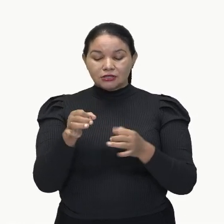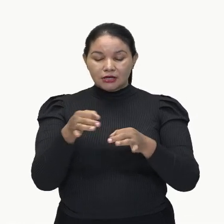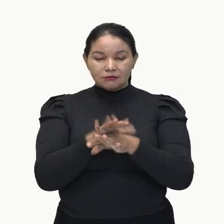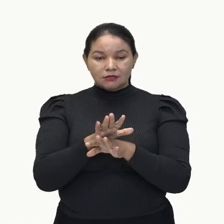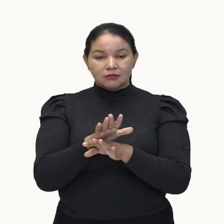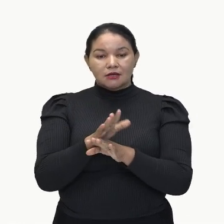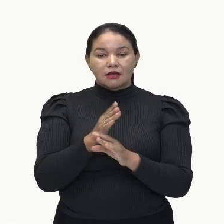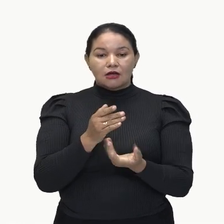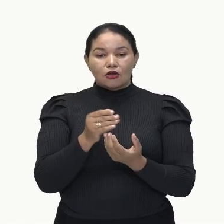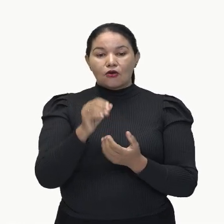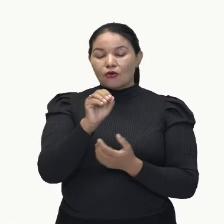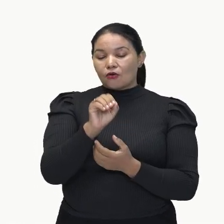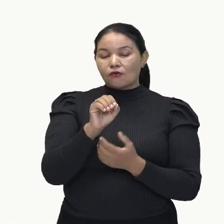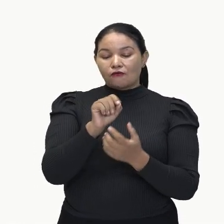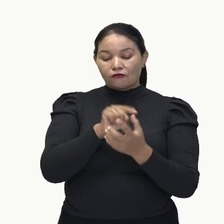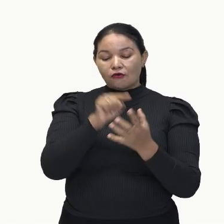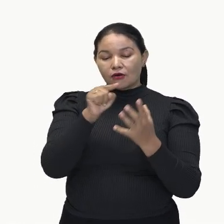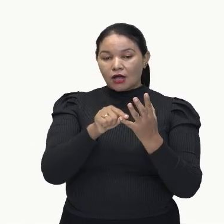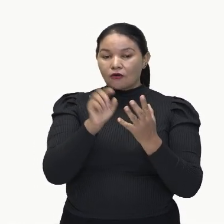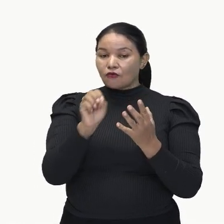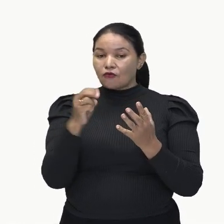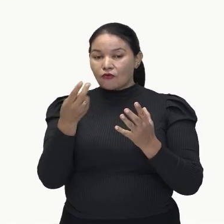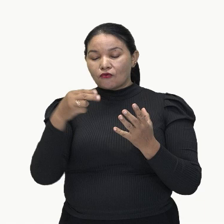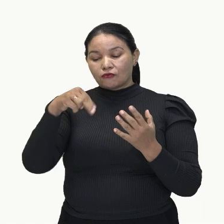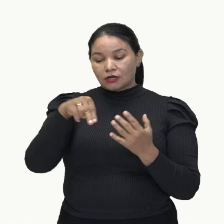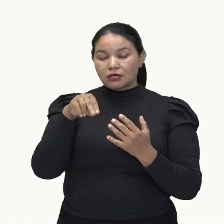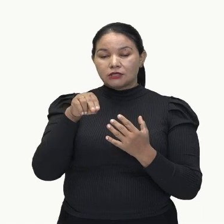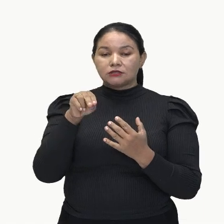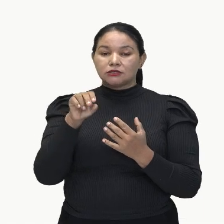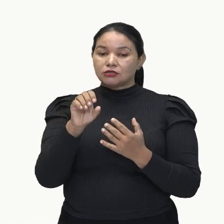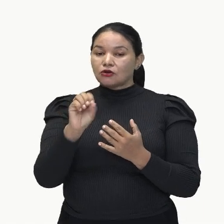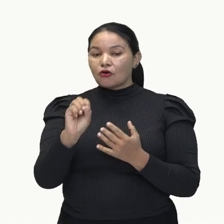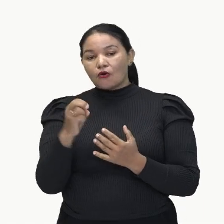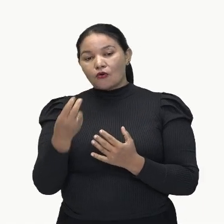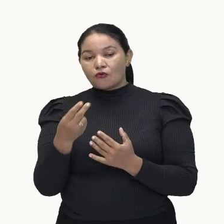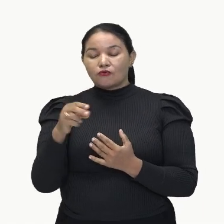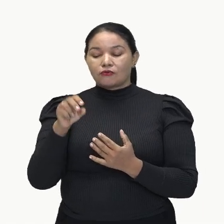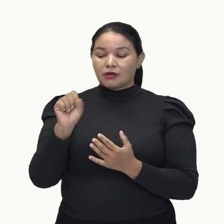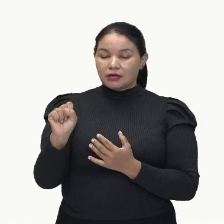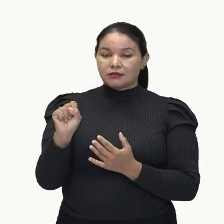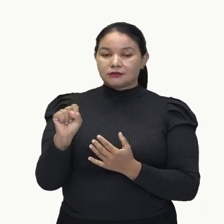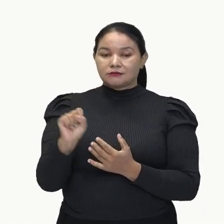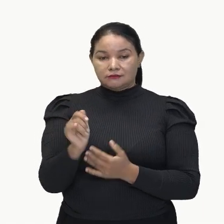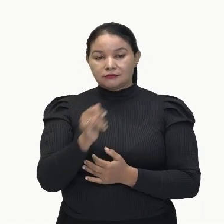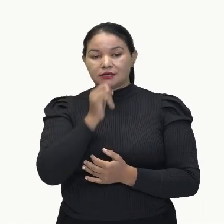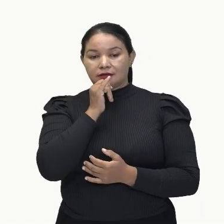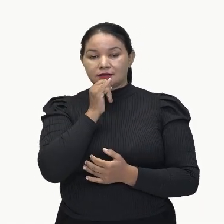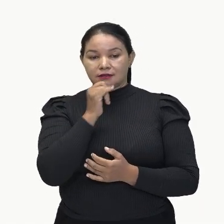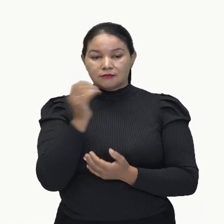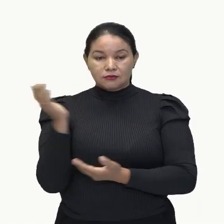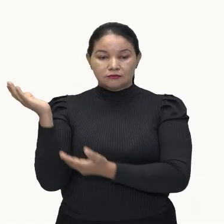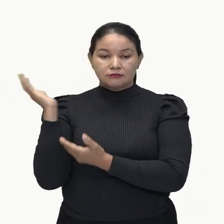s então pode ser acentuada exatamente exemplos tobogan